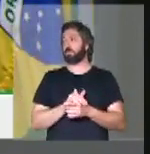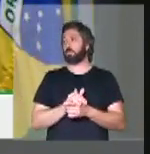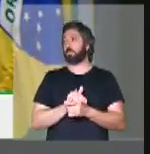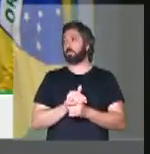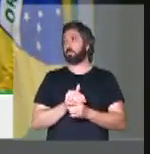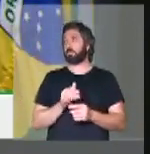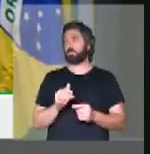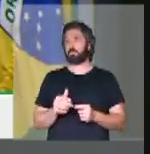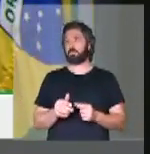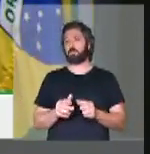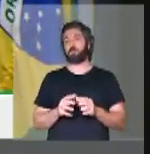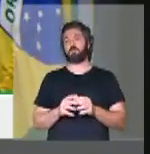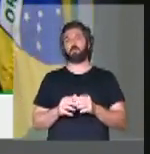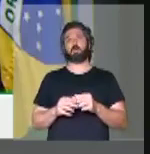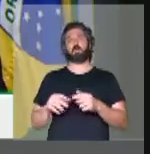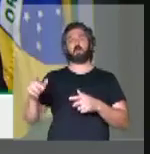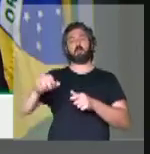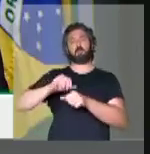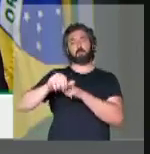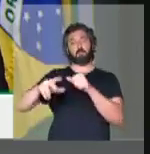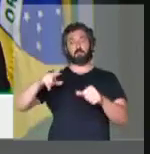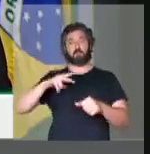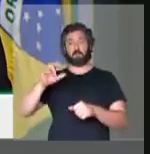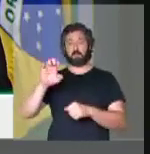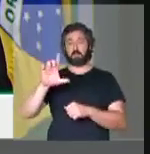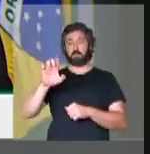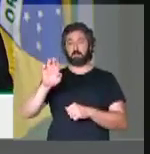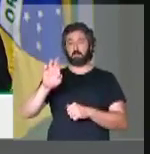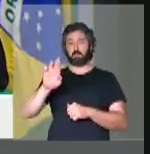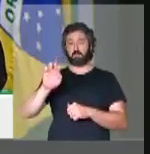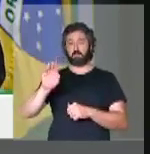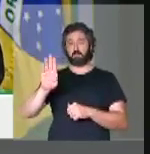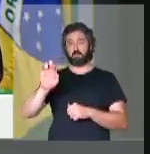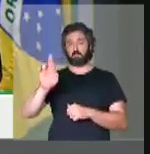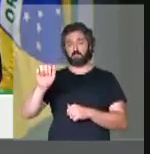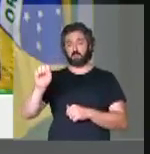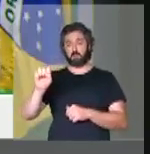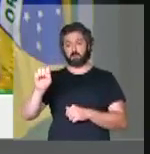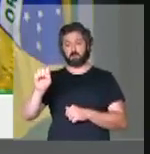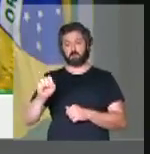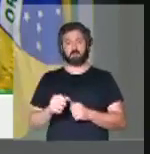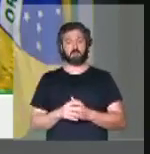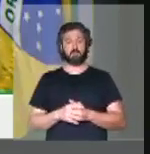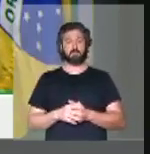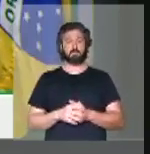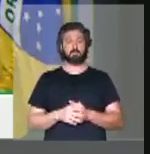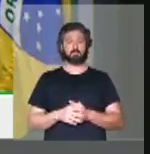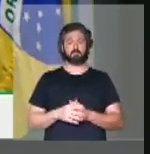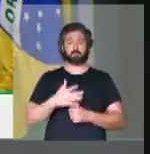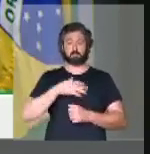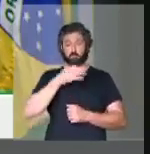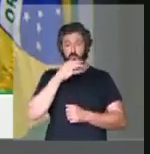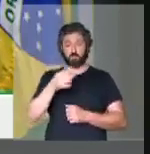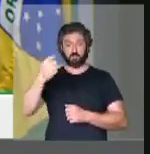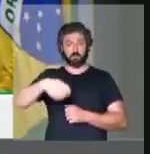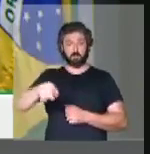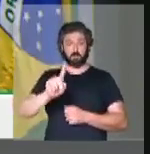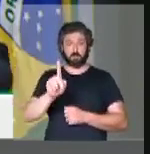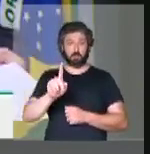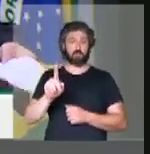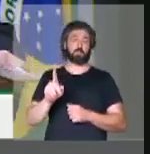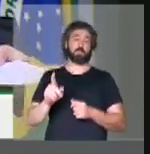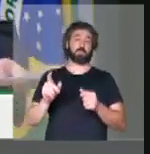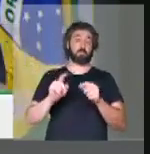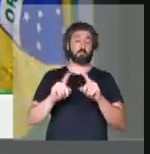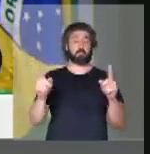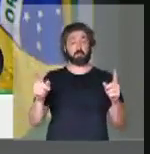a importância da organização da Eletrobras, que meu modesto entendimento não precisaria da nacionalização da